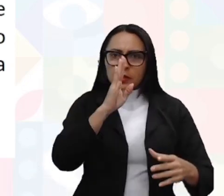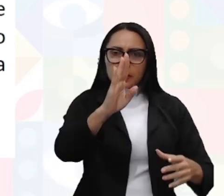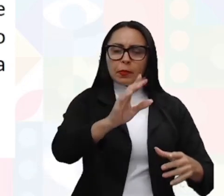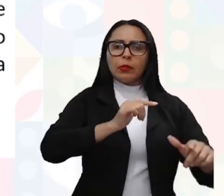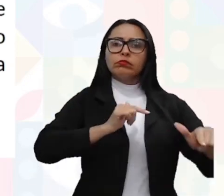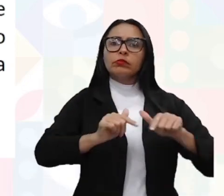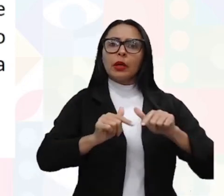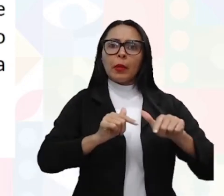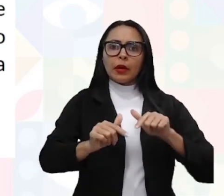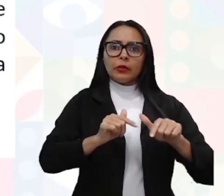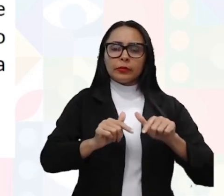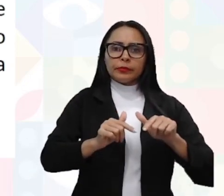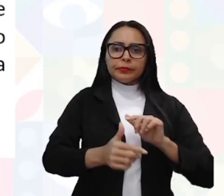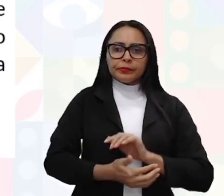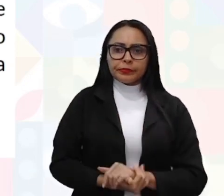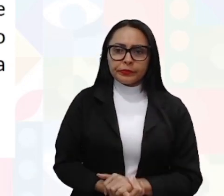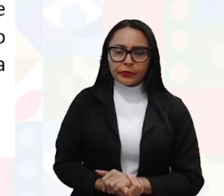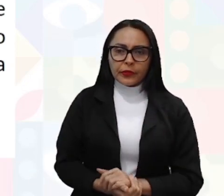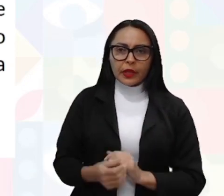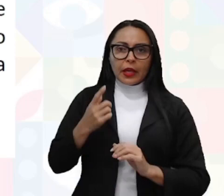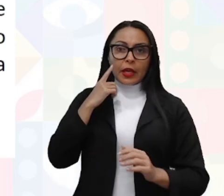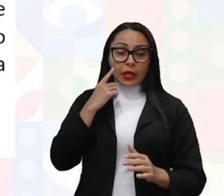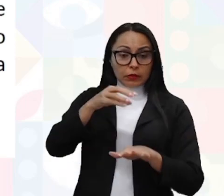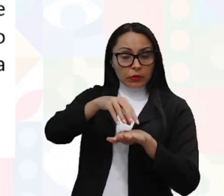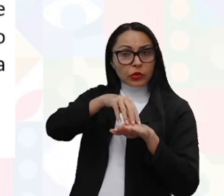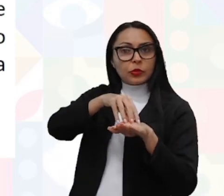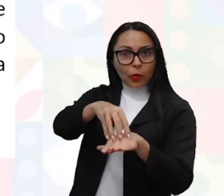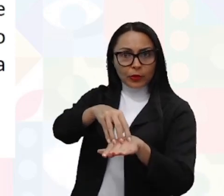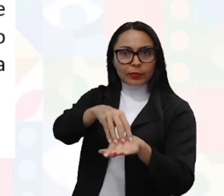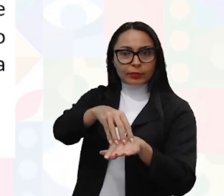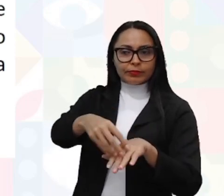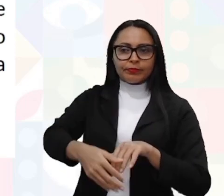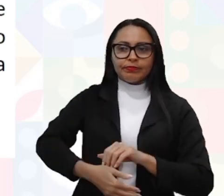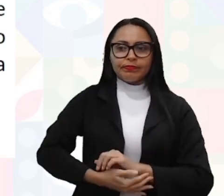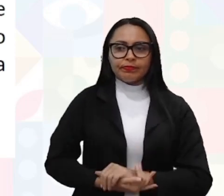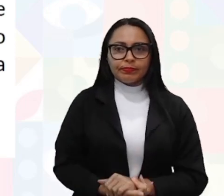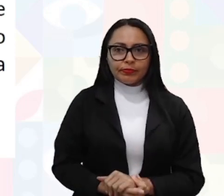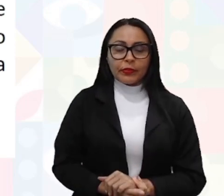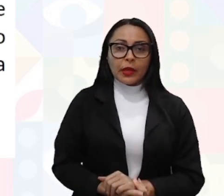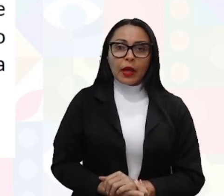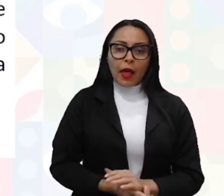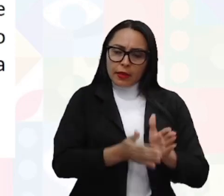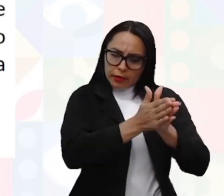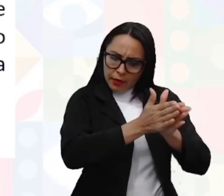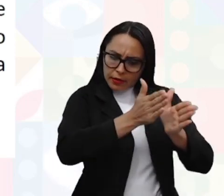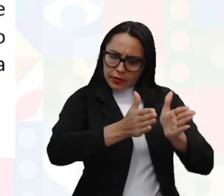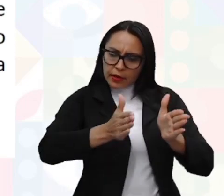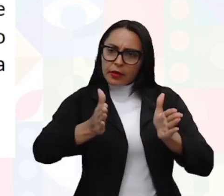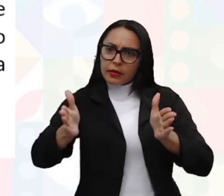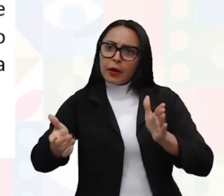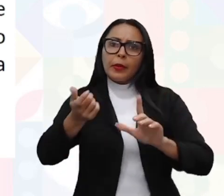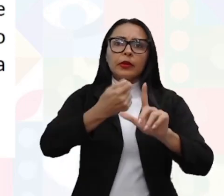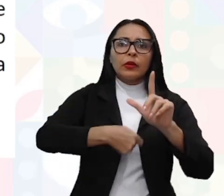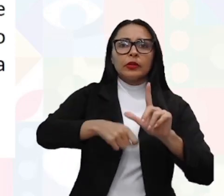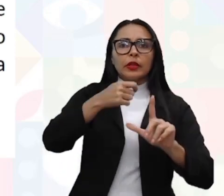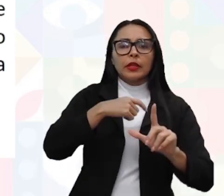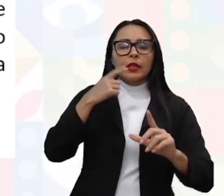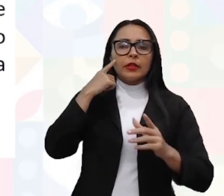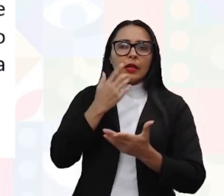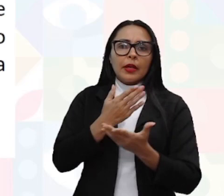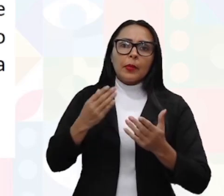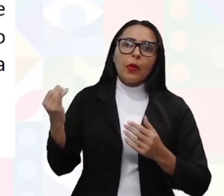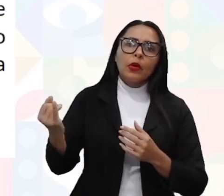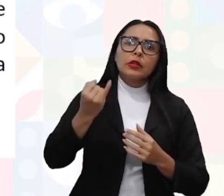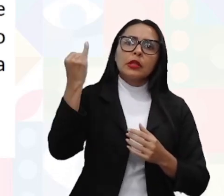atividade é a de transporte. Nessa etapa da cadeia de logística de distribuição, se encarrega